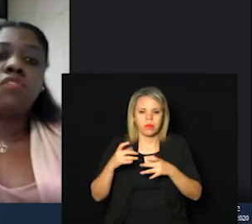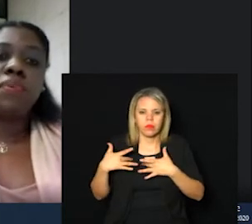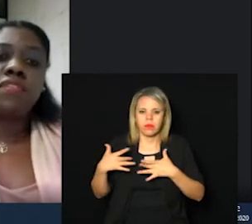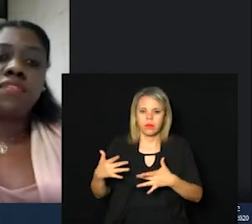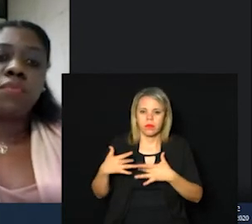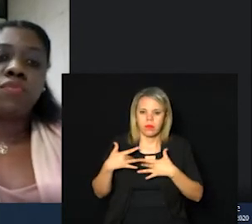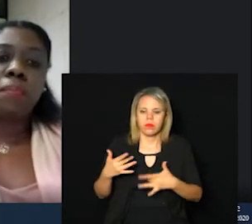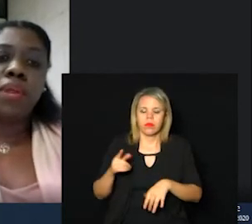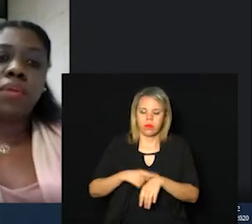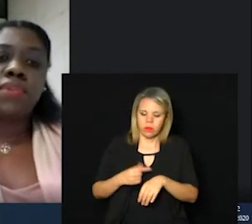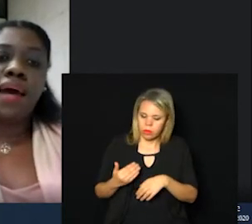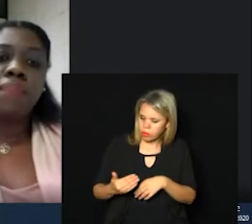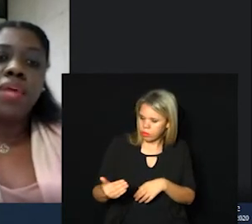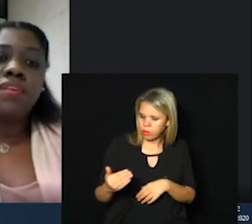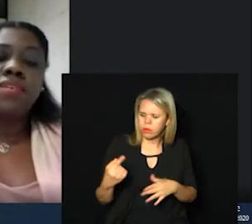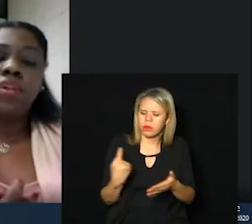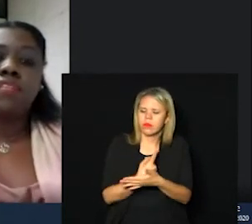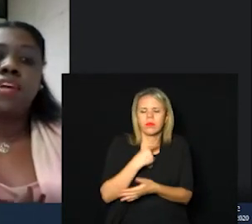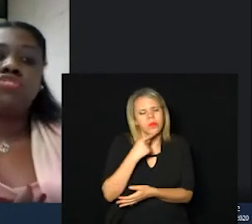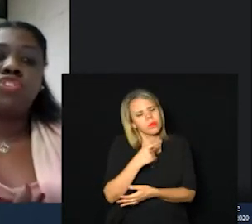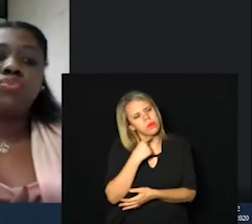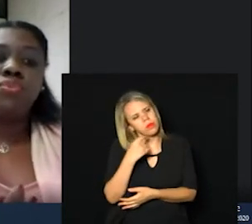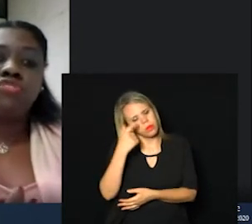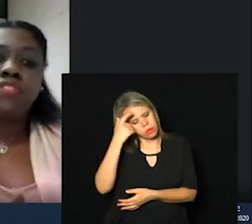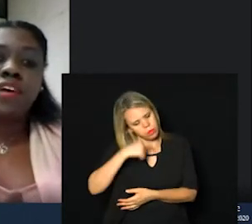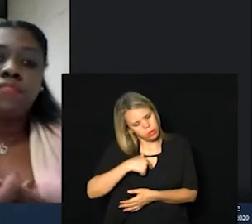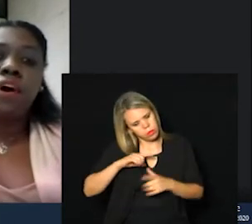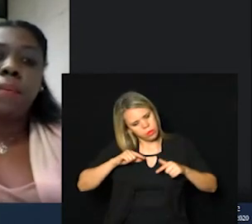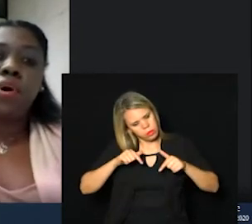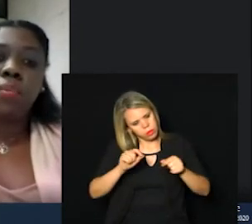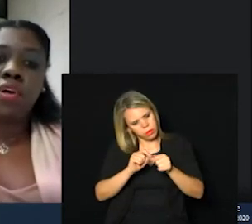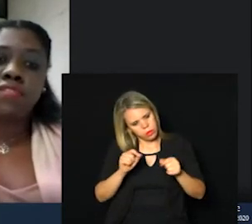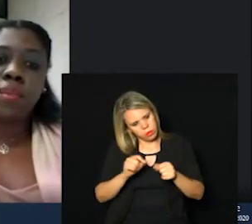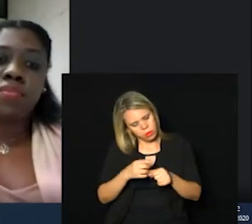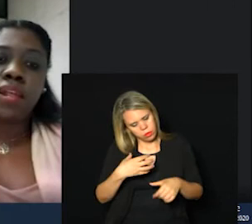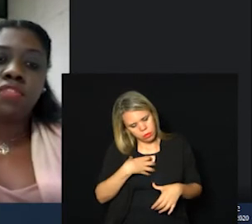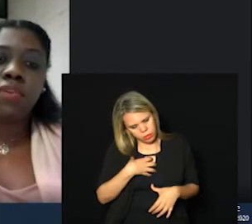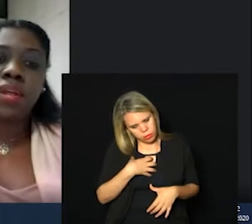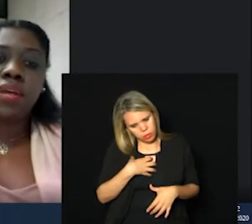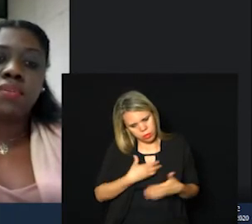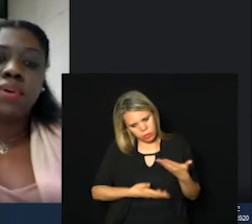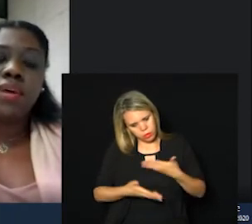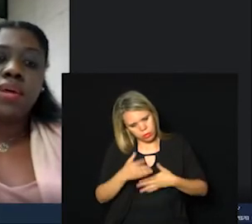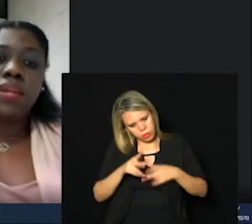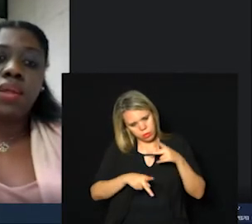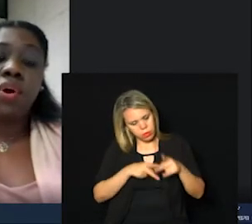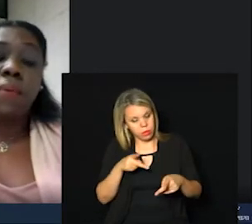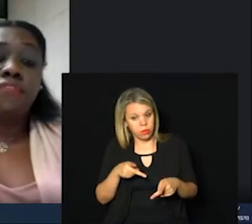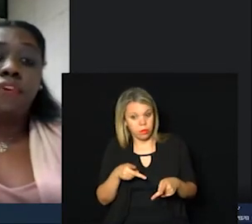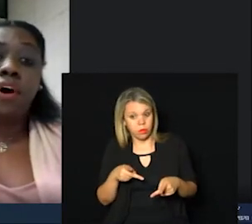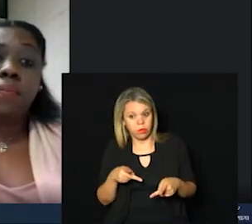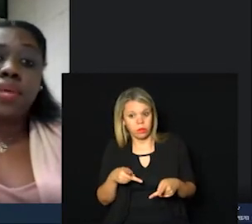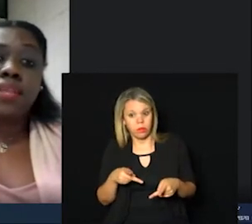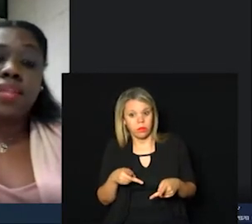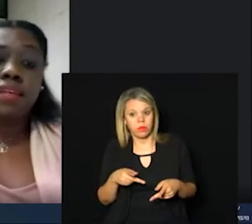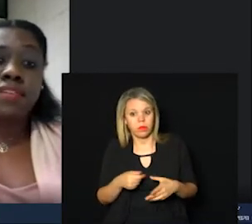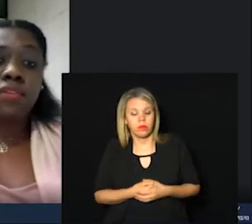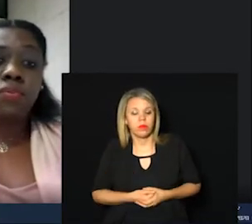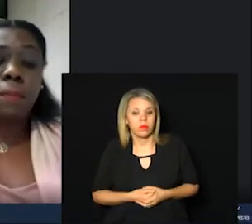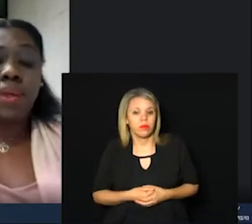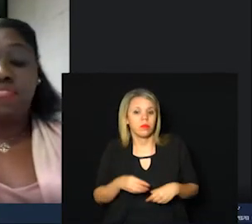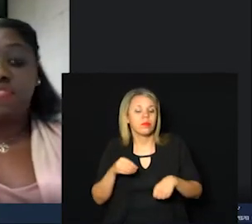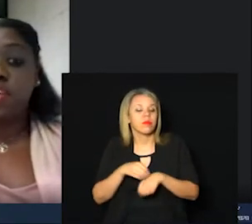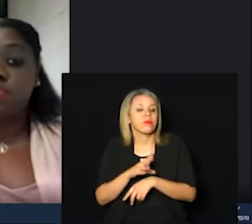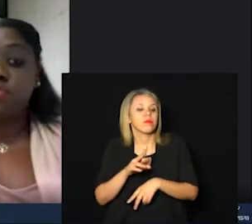nós precisamos nos perguntar se a nossa atitude, se a forma como nós estamos relacionando, não é uma forma que está